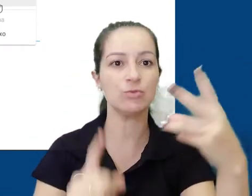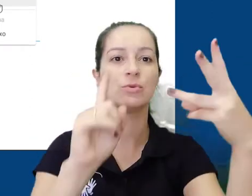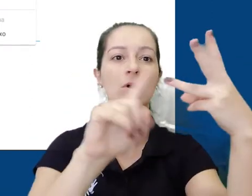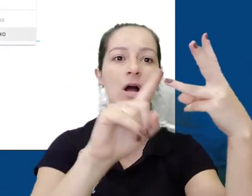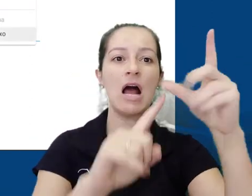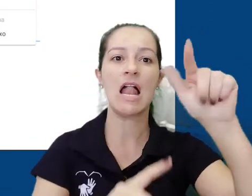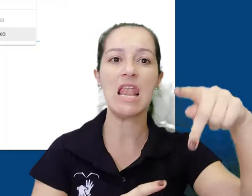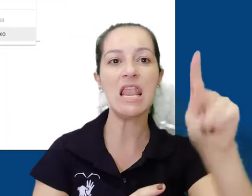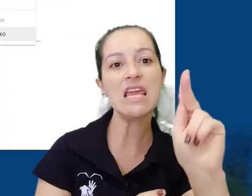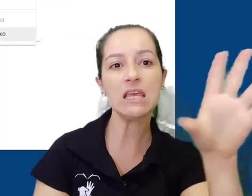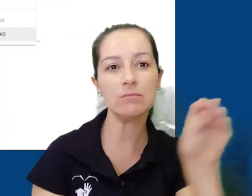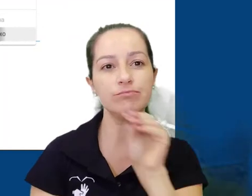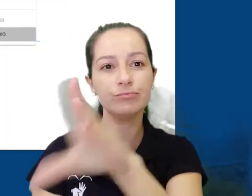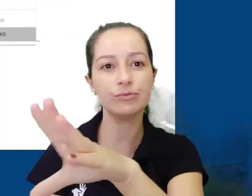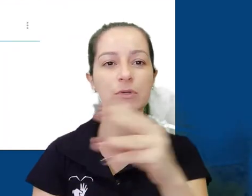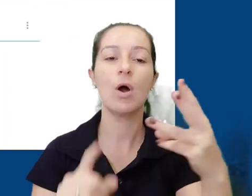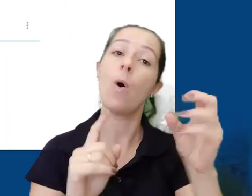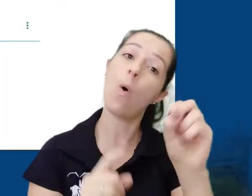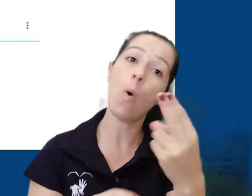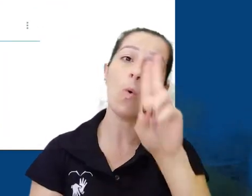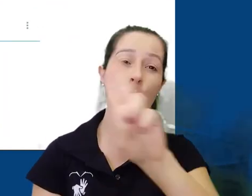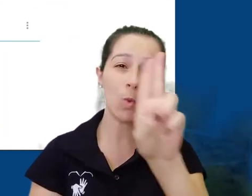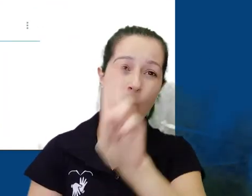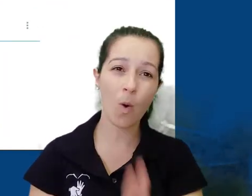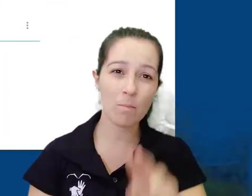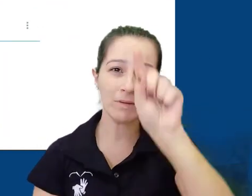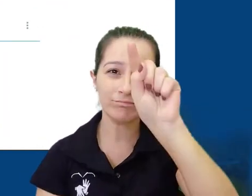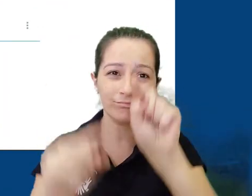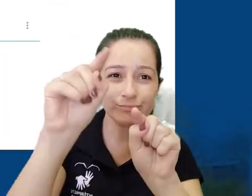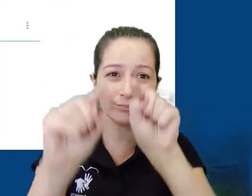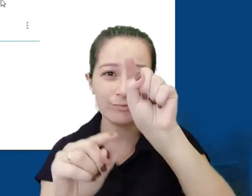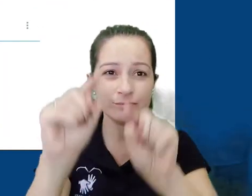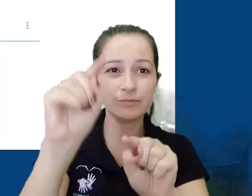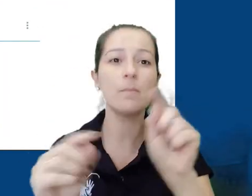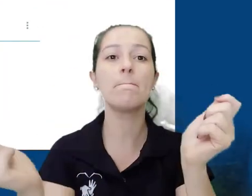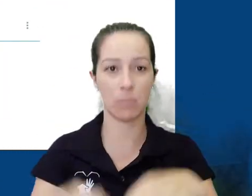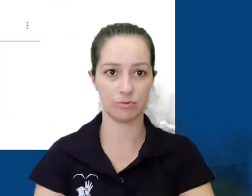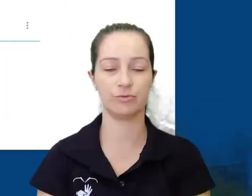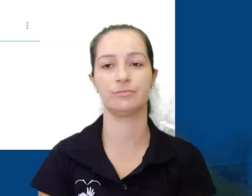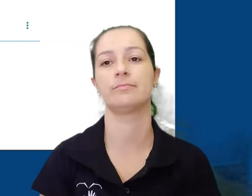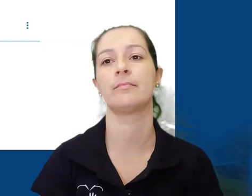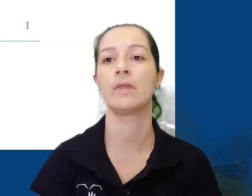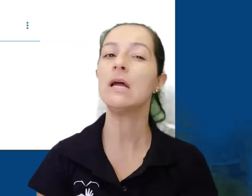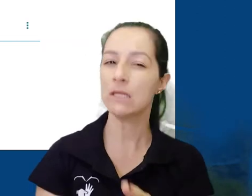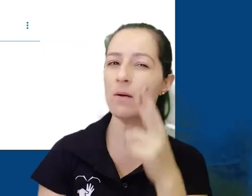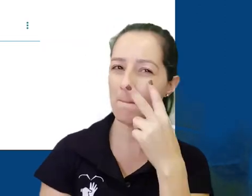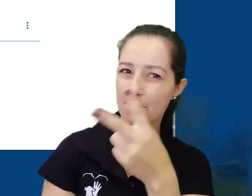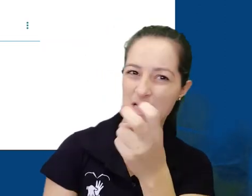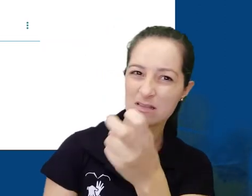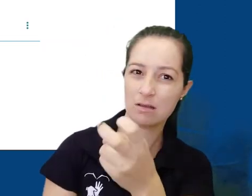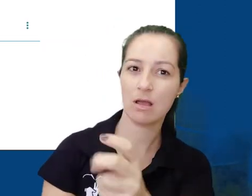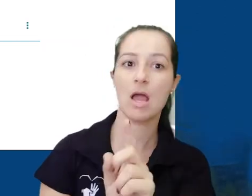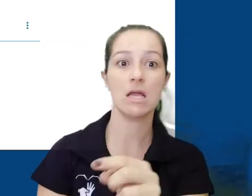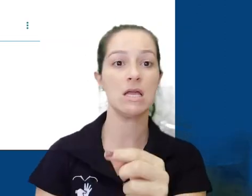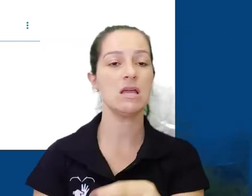link direto para ele assim como mover para cima e para baixo O que podemos fazer também na mesma forma que fizemos com os tópicos Vale notar que não